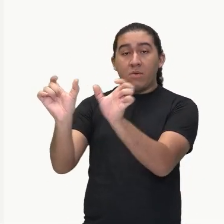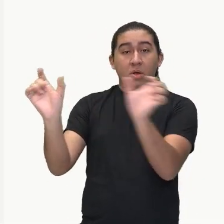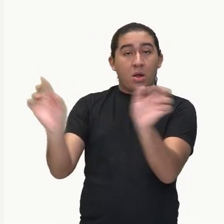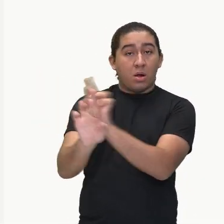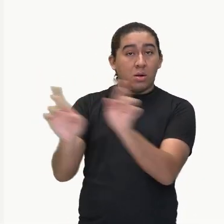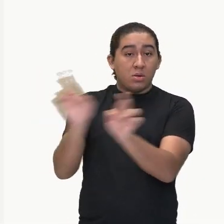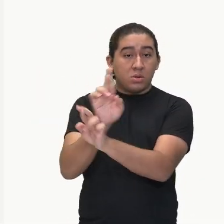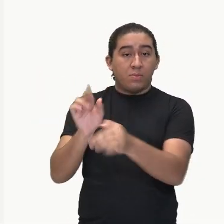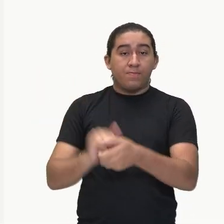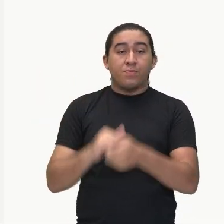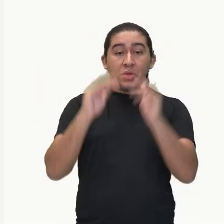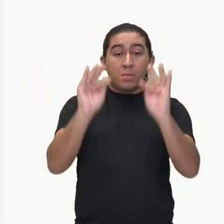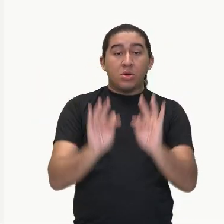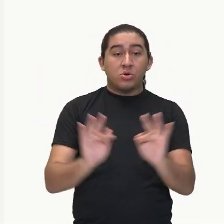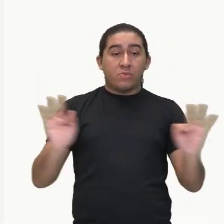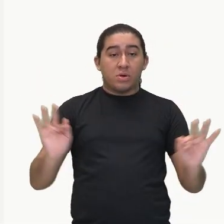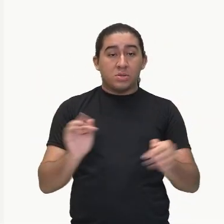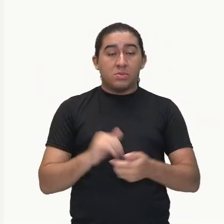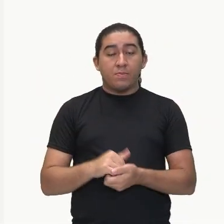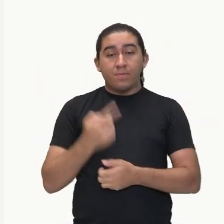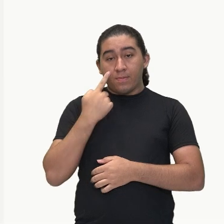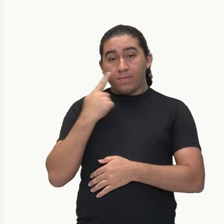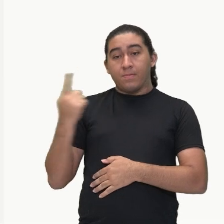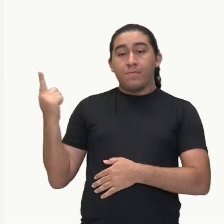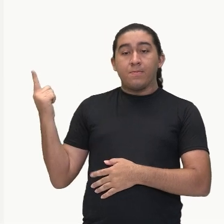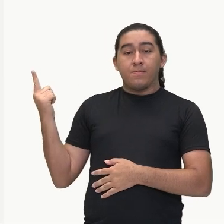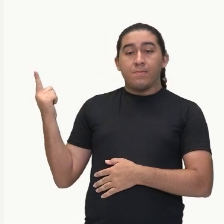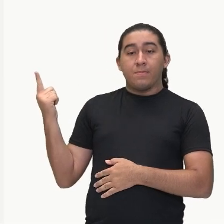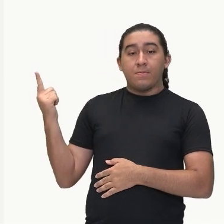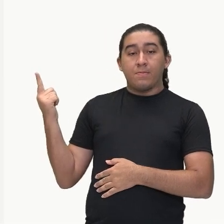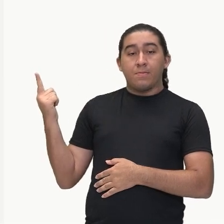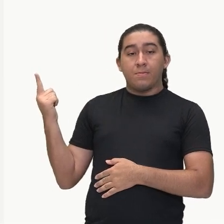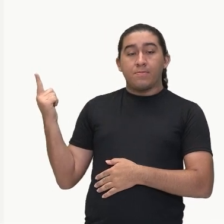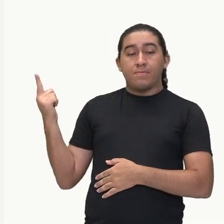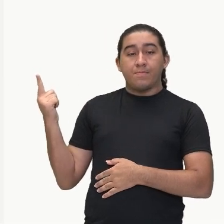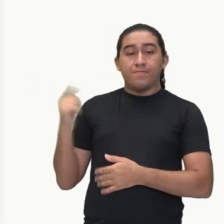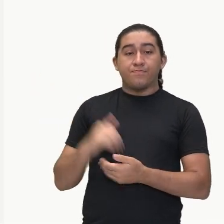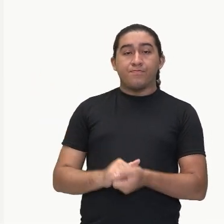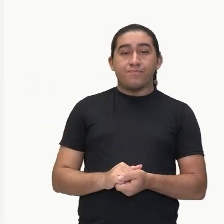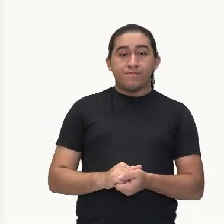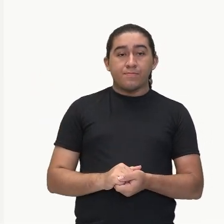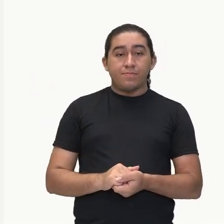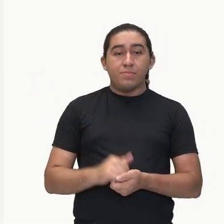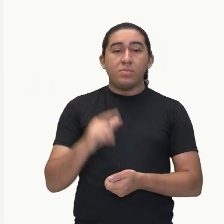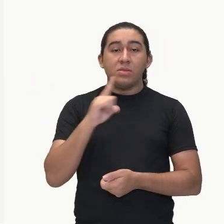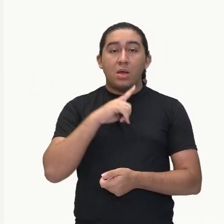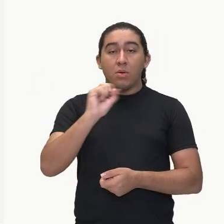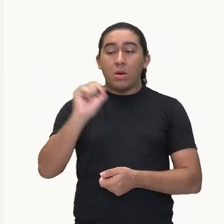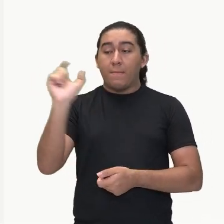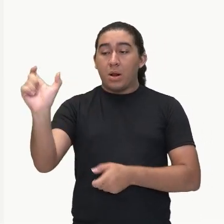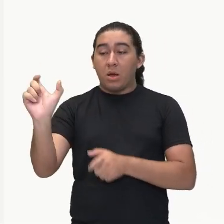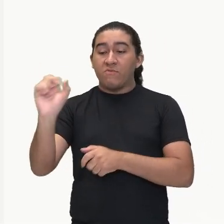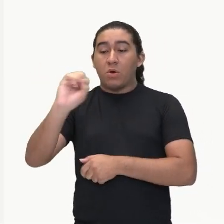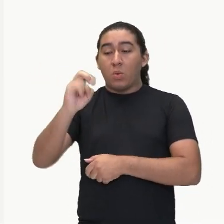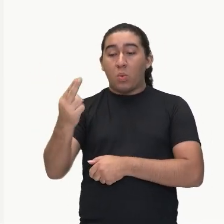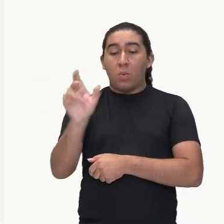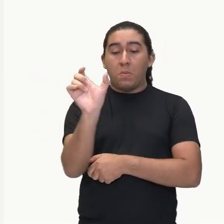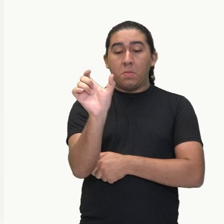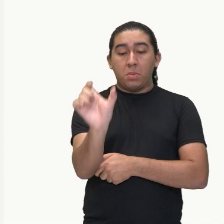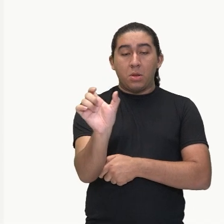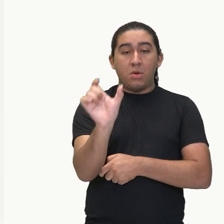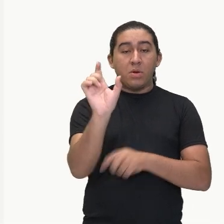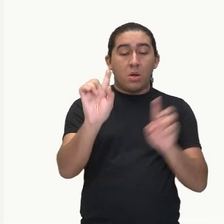Água ou suco refrescam. Então, eu tenho verbo no